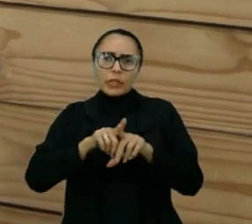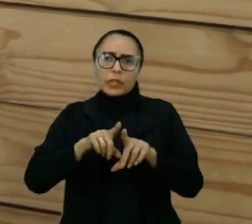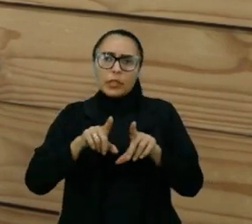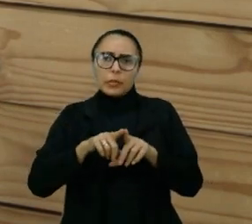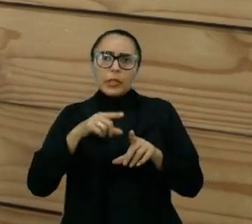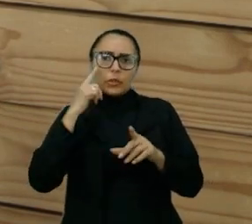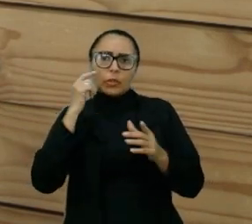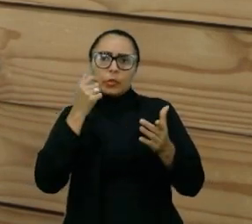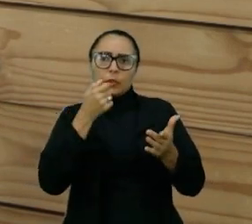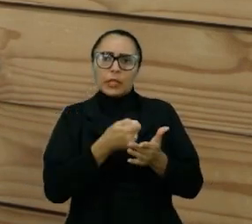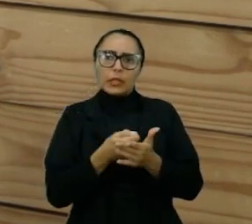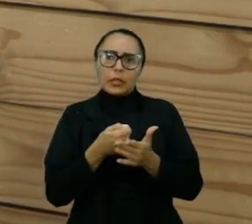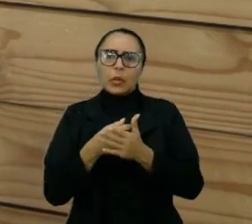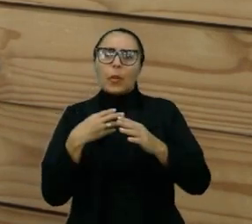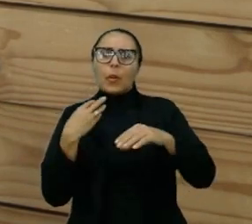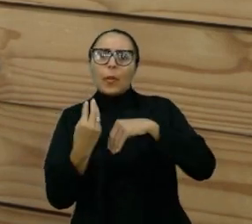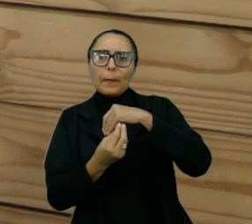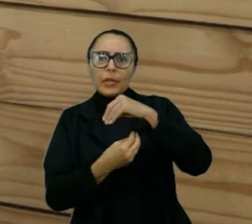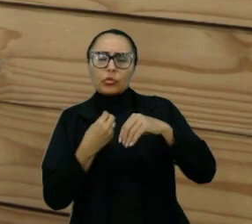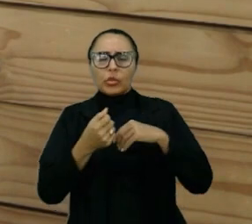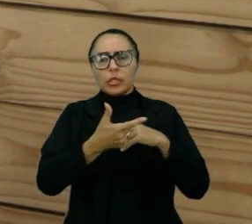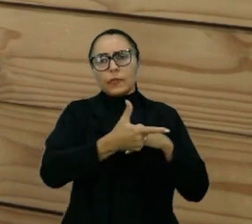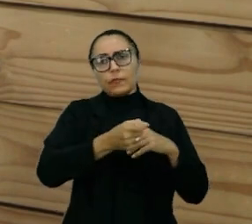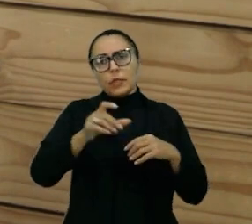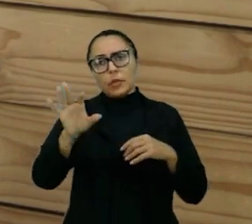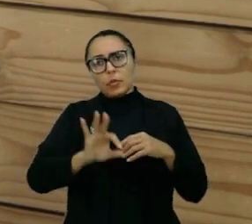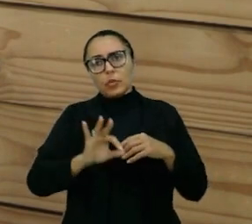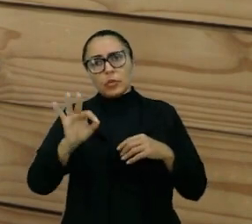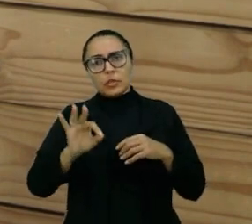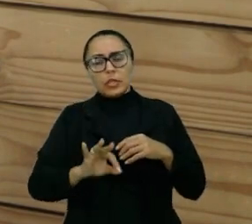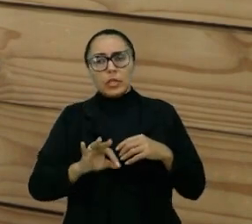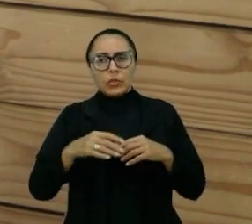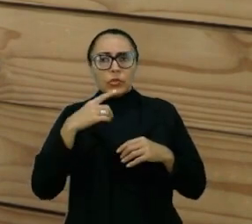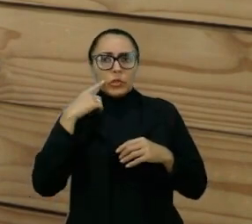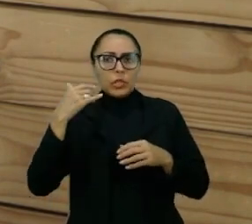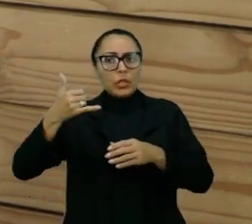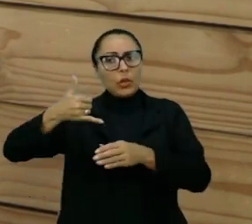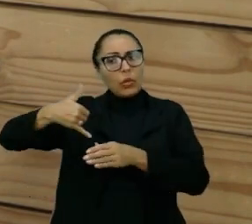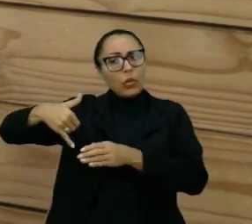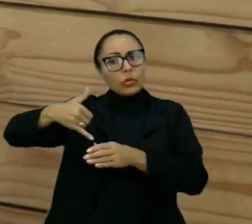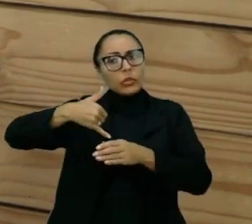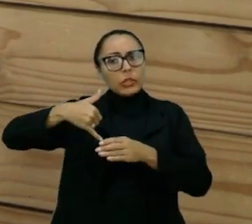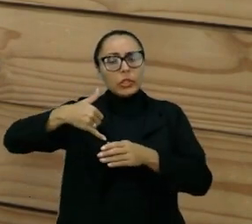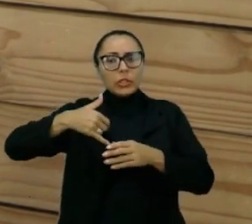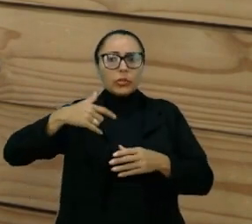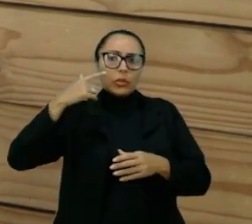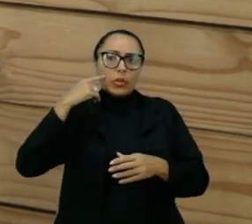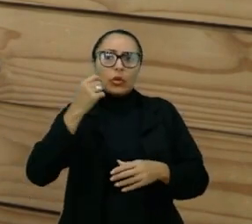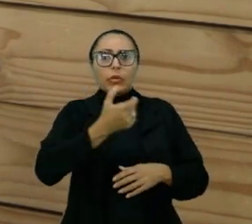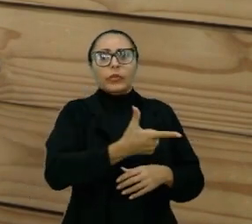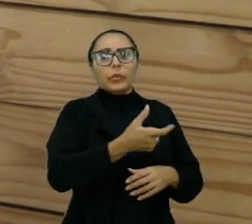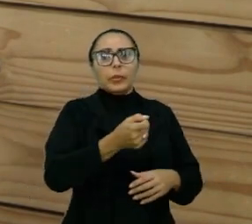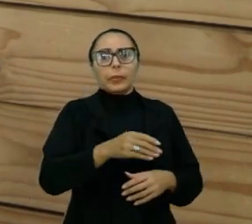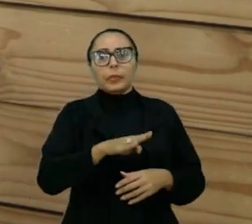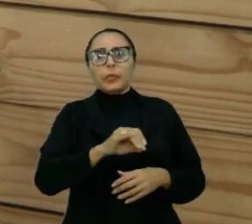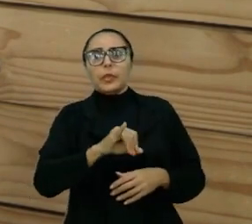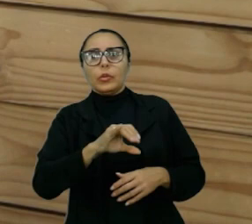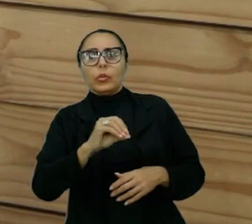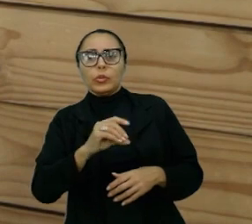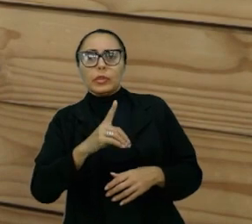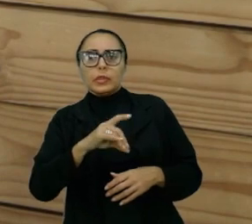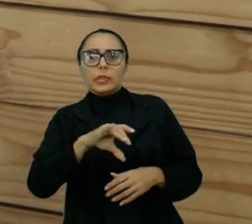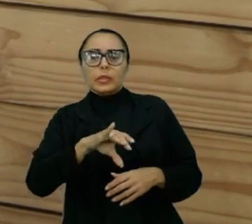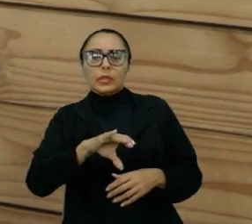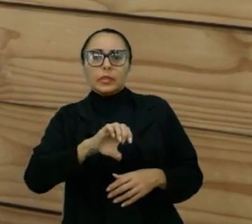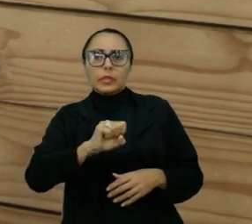o país de uma mistura de 20% de óleo diesel, né, ou 20% de biodiesel no óleo diesel, né,